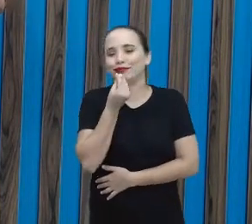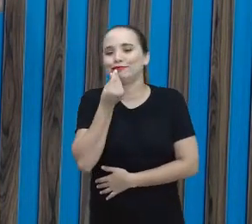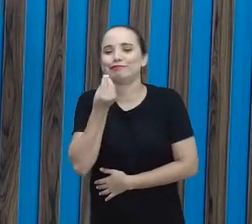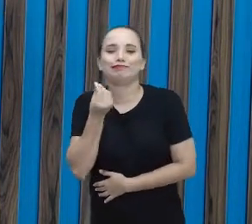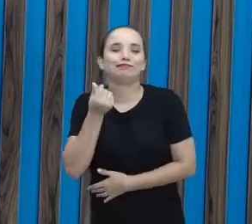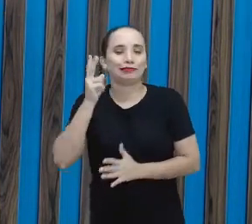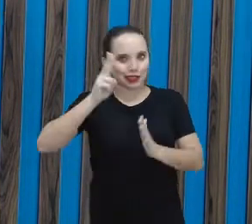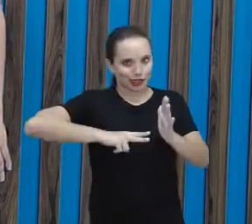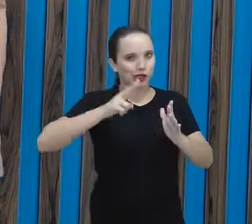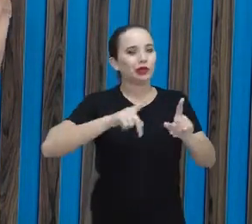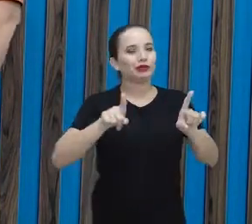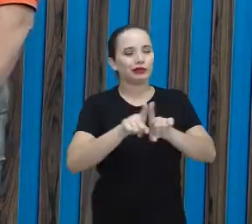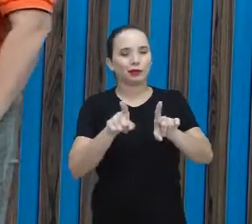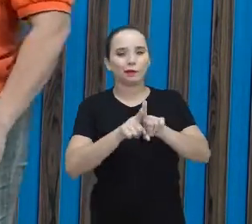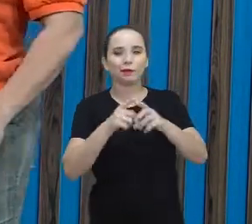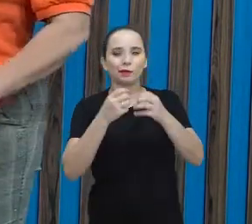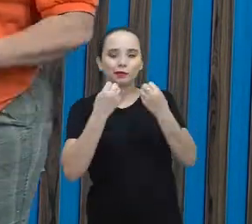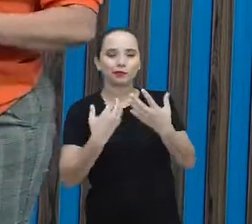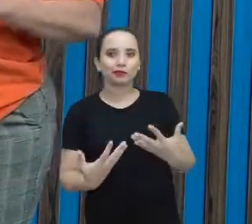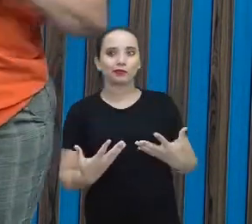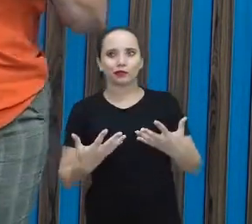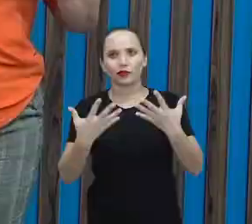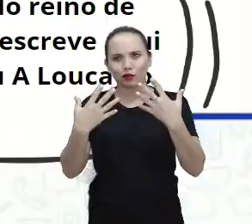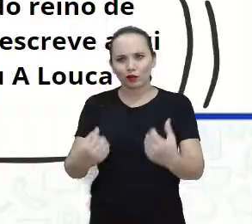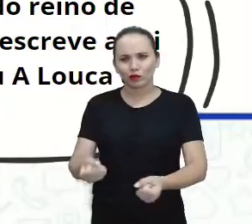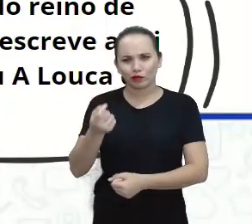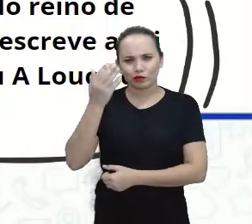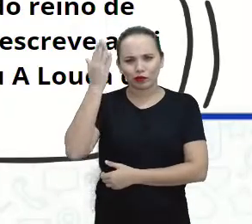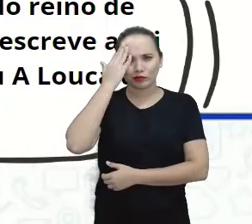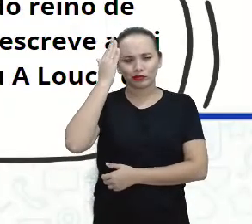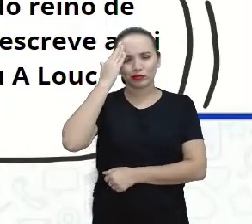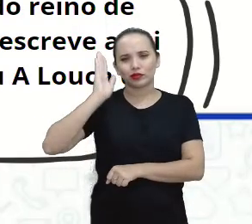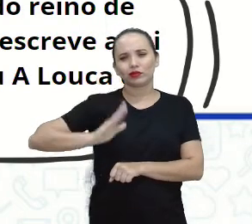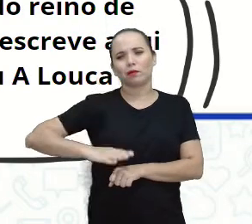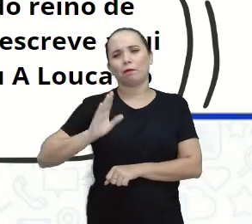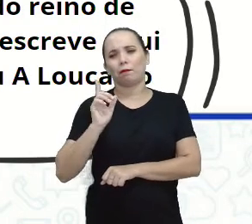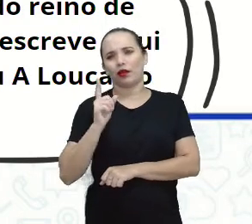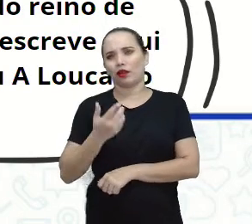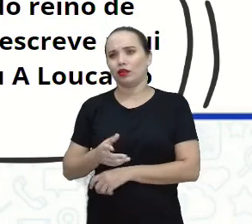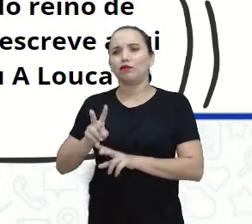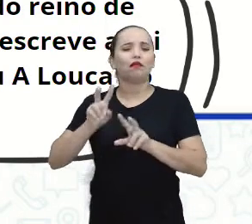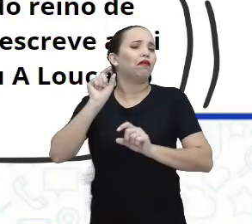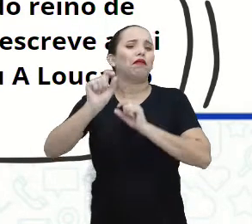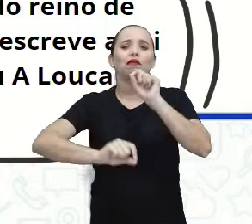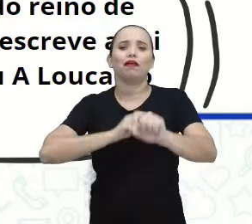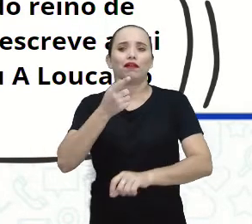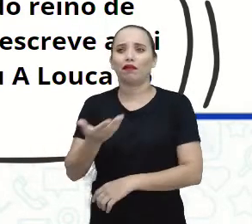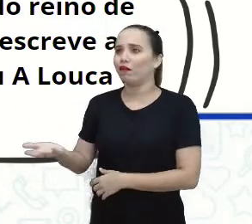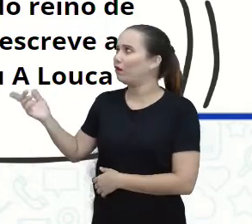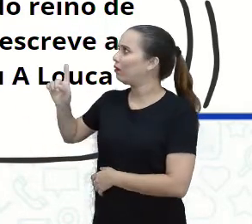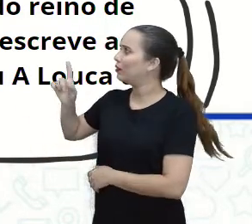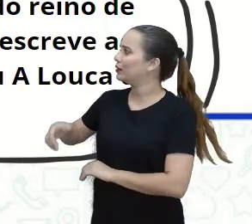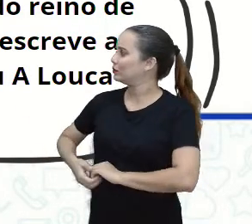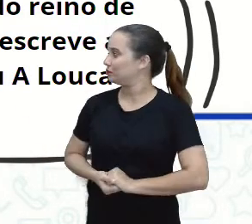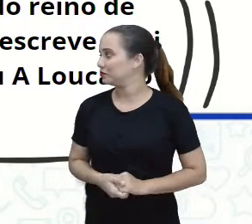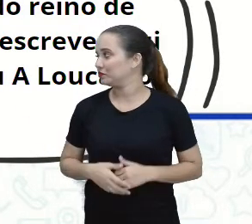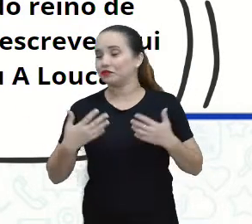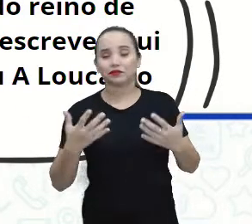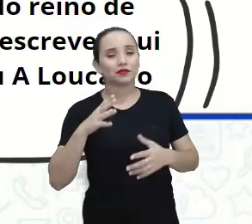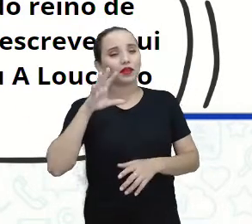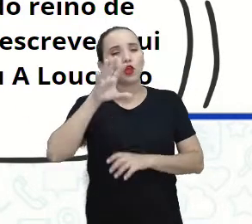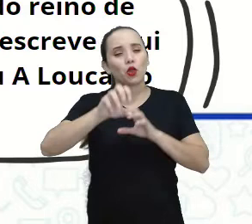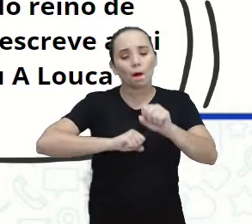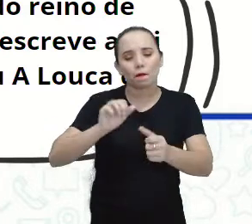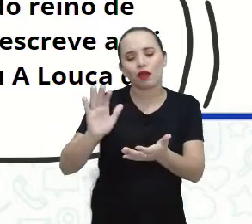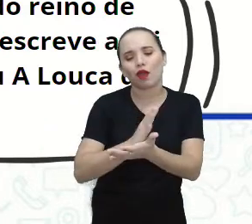então vale a pena. Bora lá, vamos ver quem é esse Ariano, quem é essa pessoa. E aí eu peguei algumas frases dele, como eu